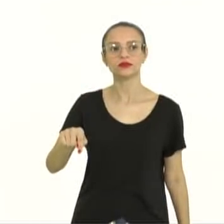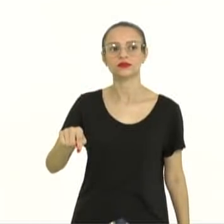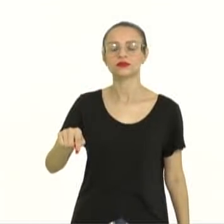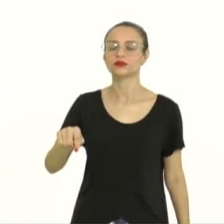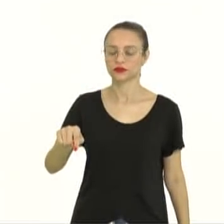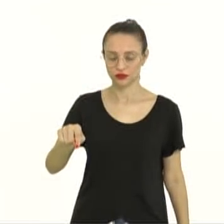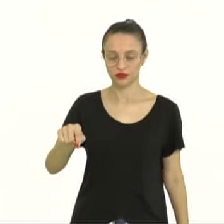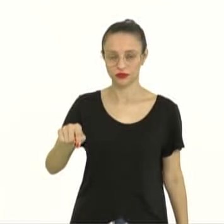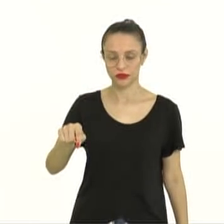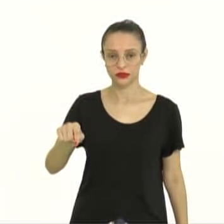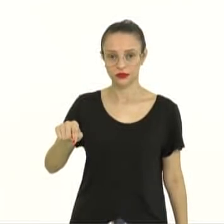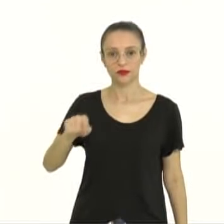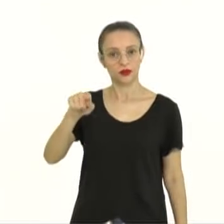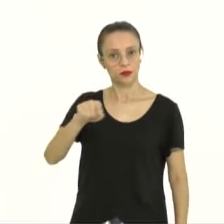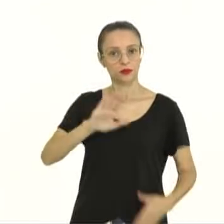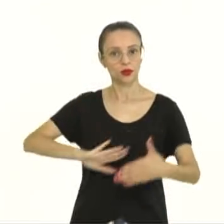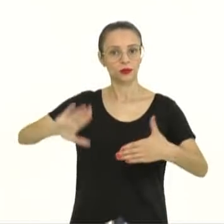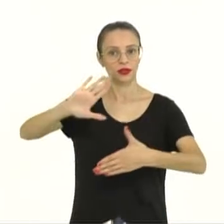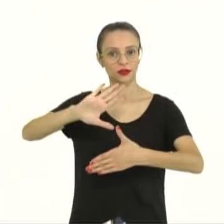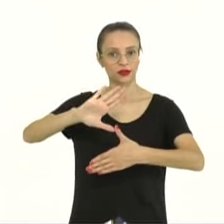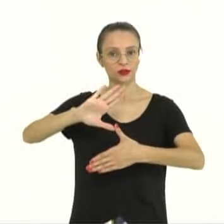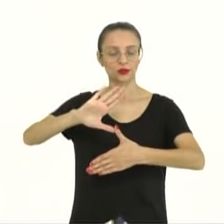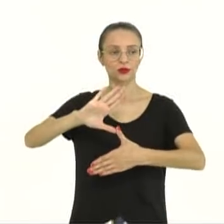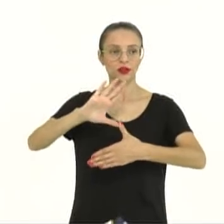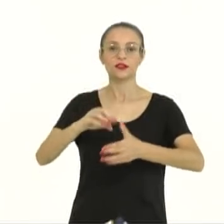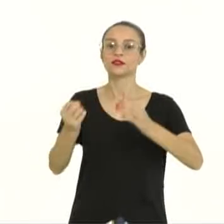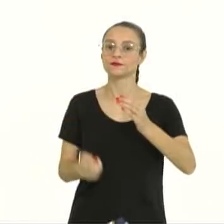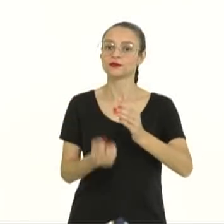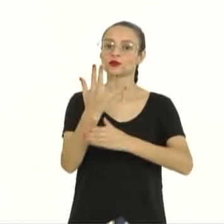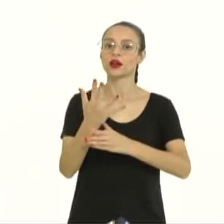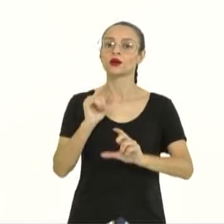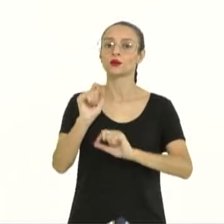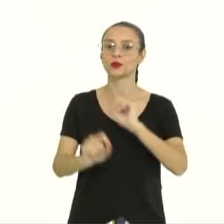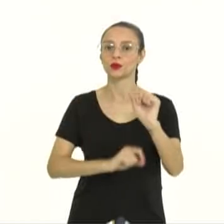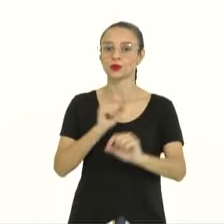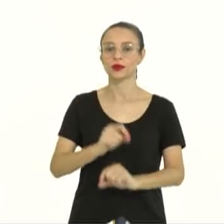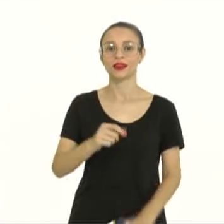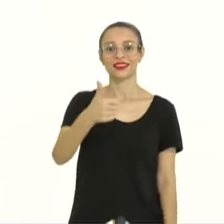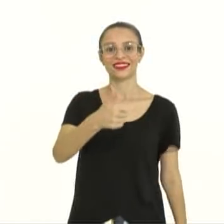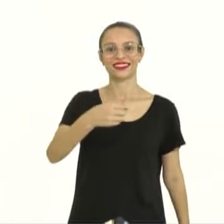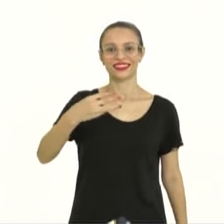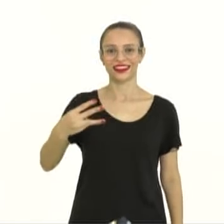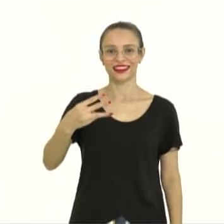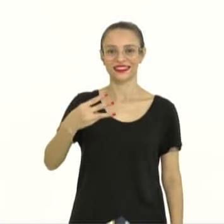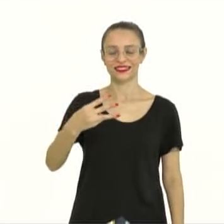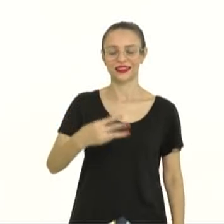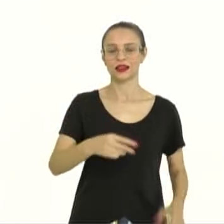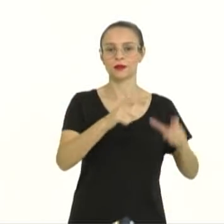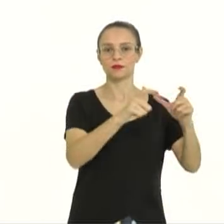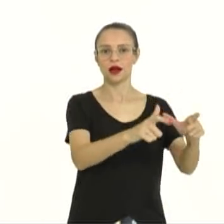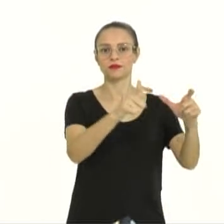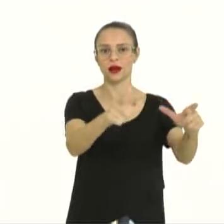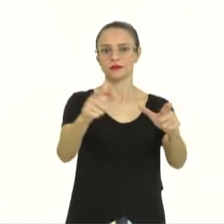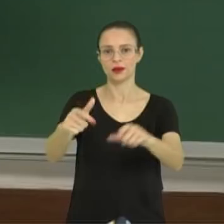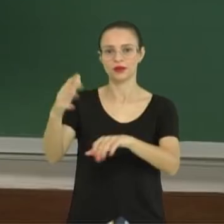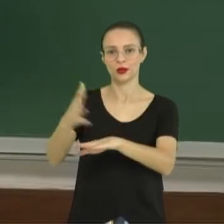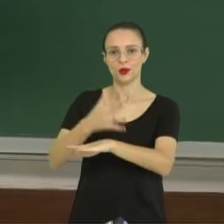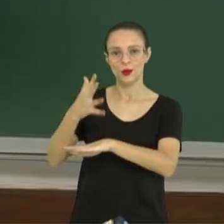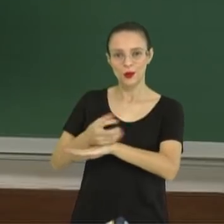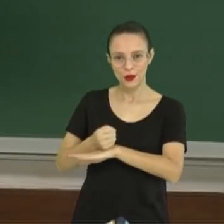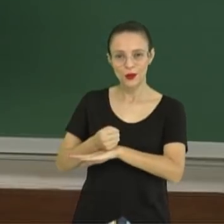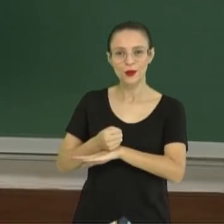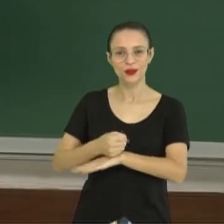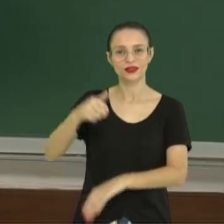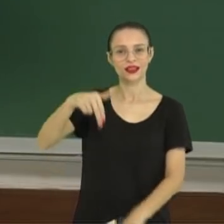Para o território americano e fundaram de início as 13 colônias, divididas em 3 porções, as colônias